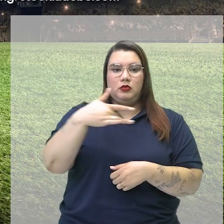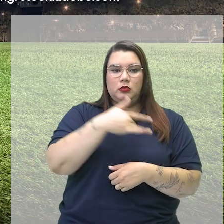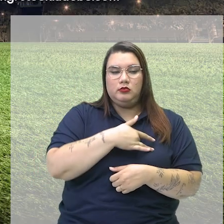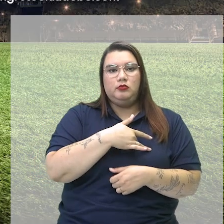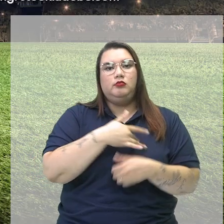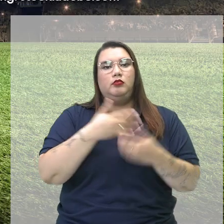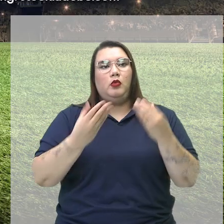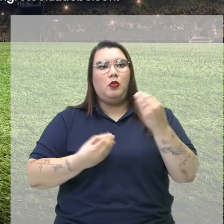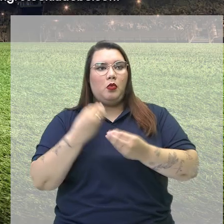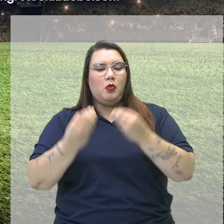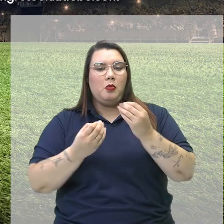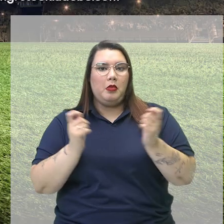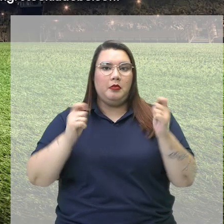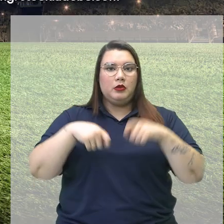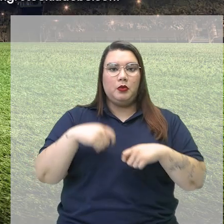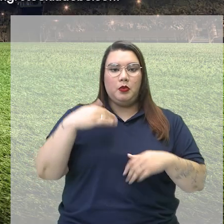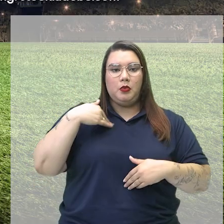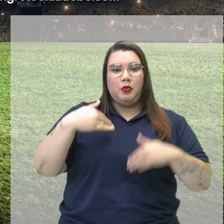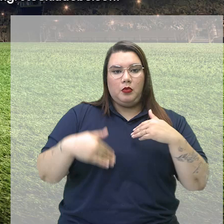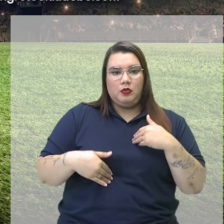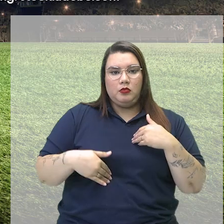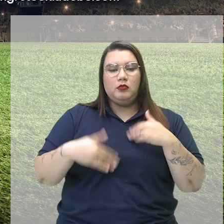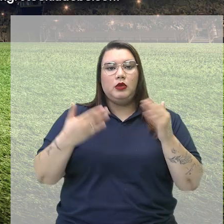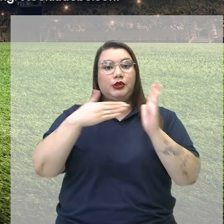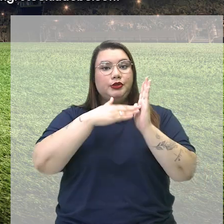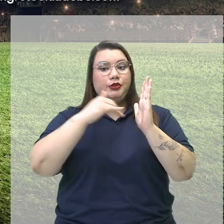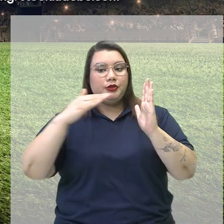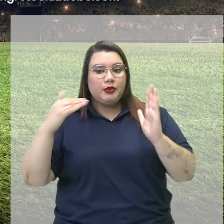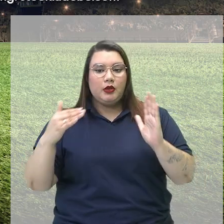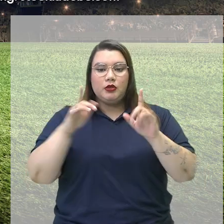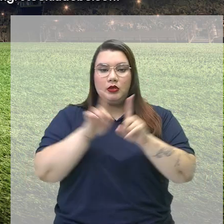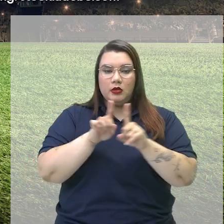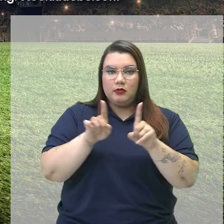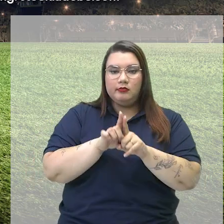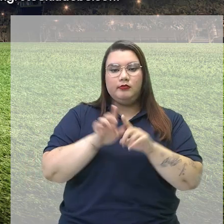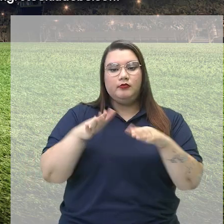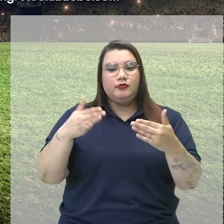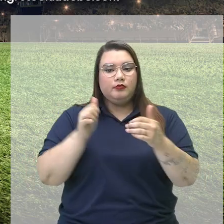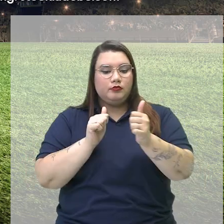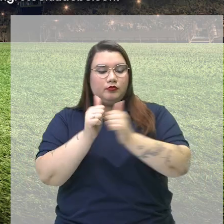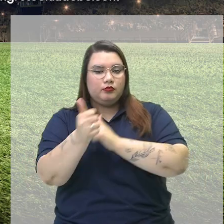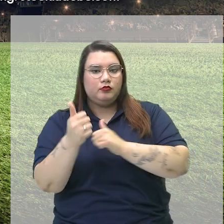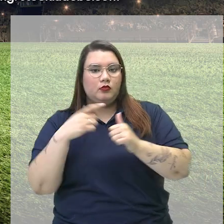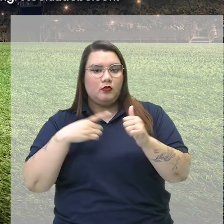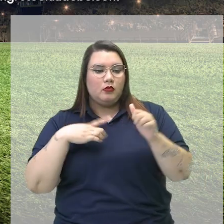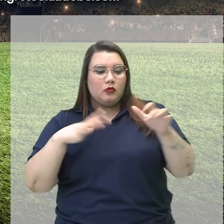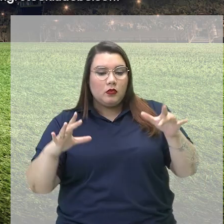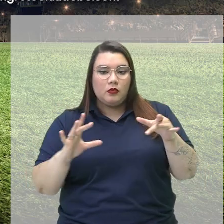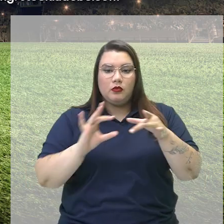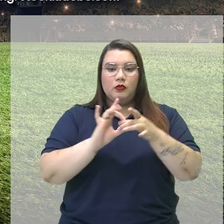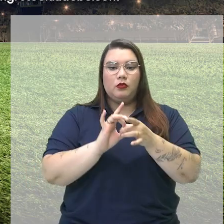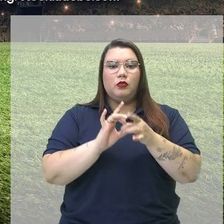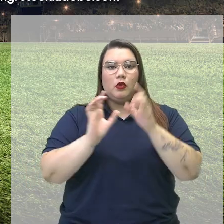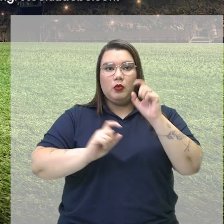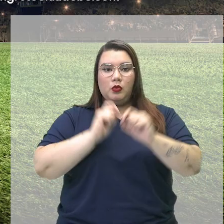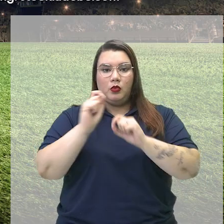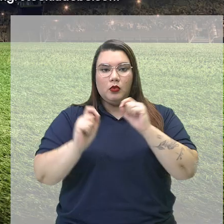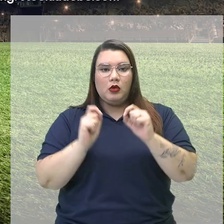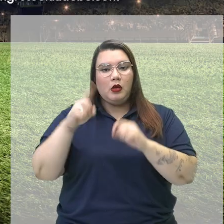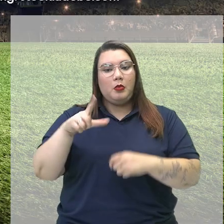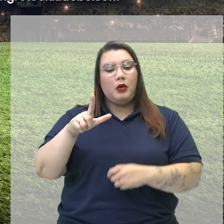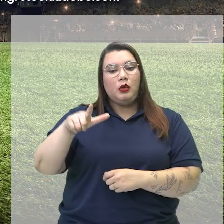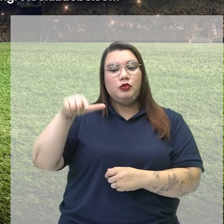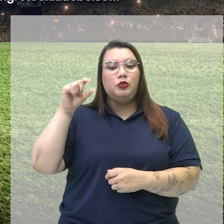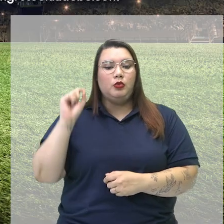condicionamento físico, com a parte estética também. E o esporte ele vem ali como uma opção, né,